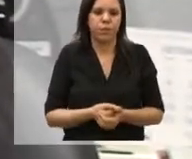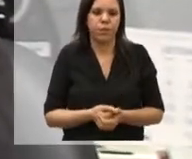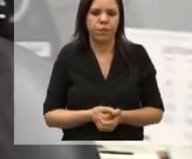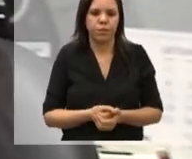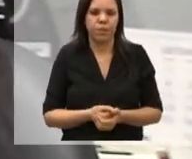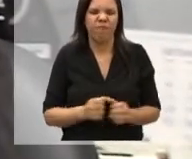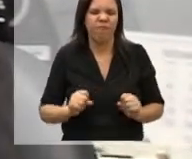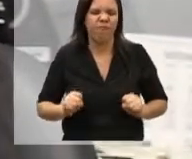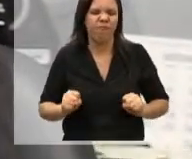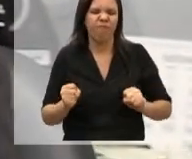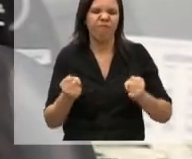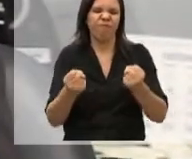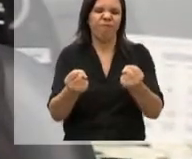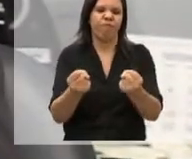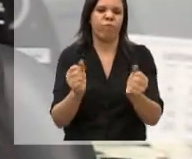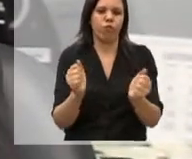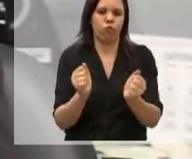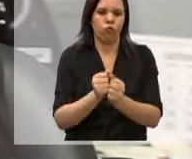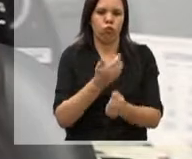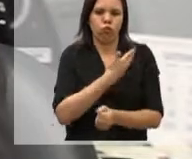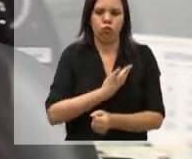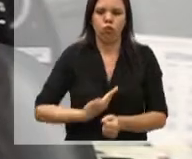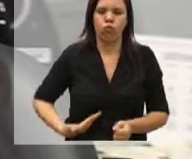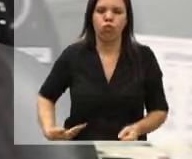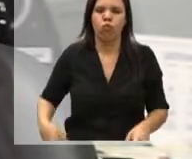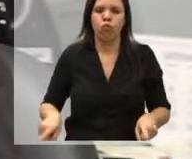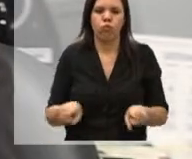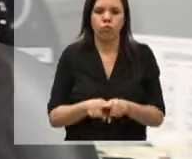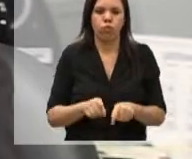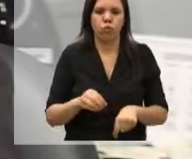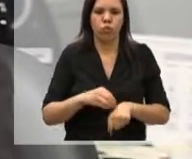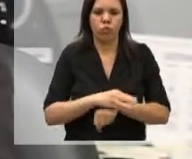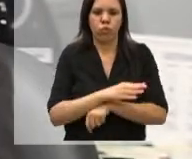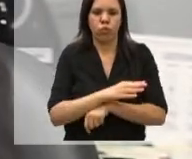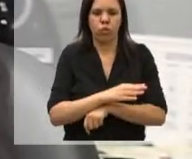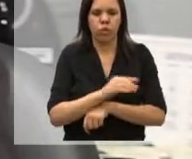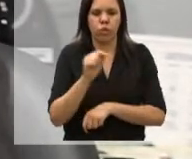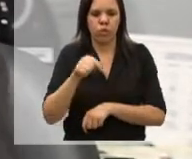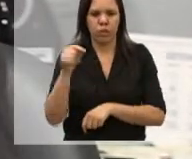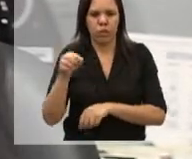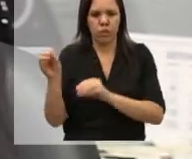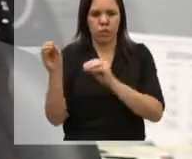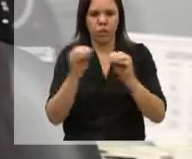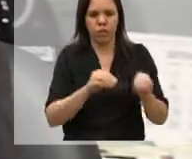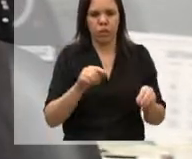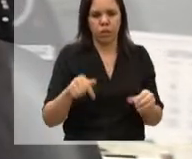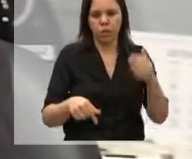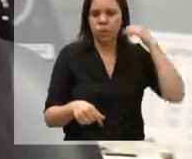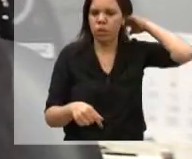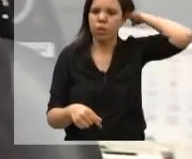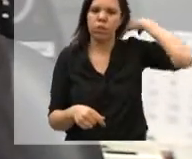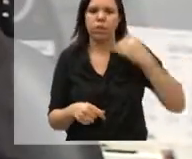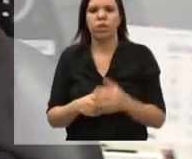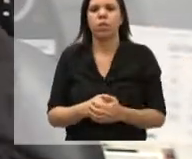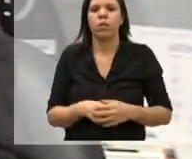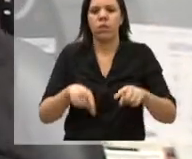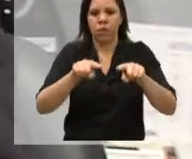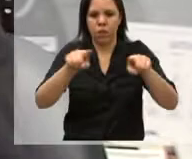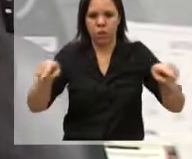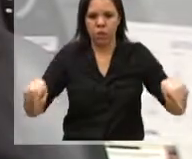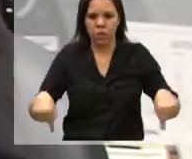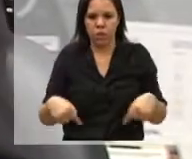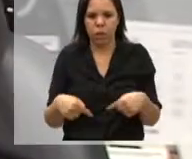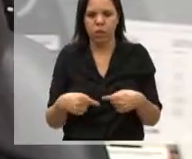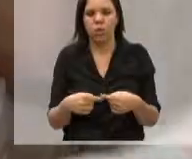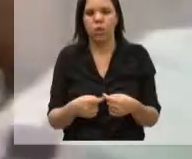envidando esforços junto ao governo do estado para que possamos trazer para cá, e já está inclusive o terreno reservado, que é do